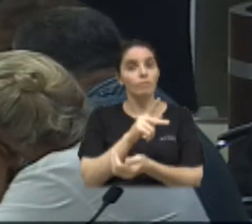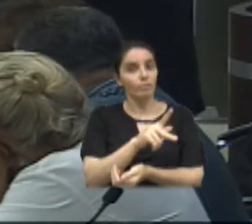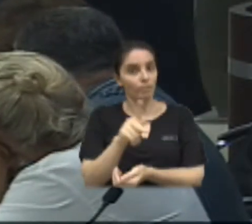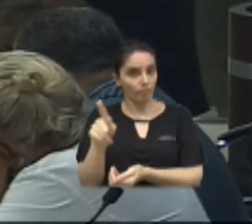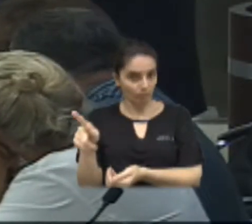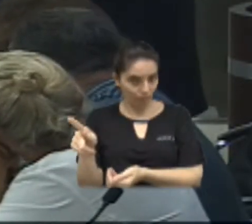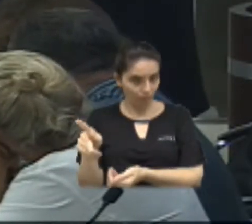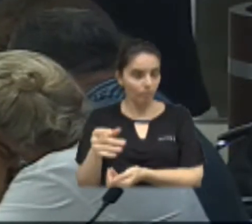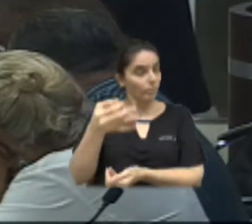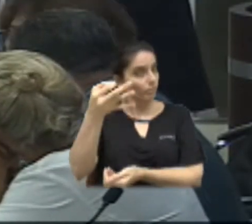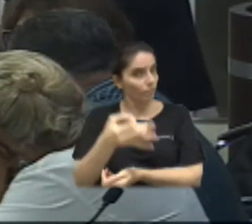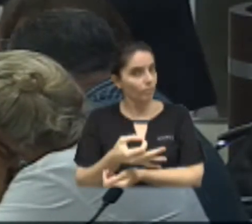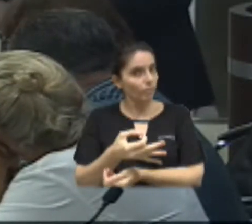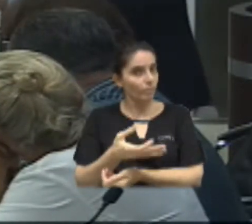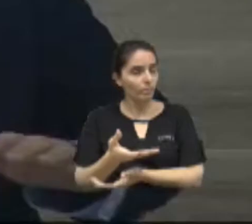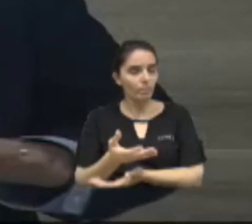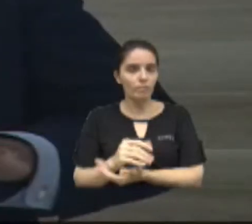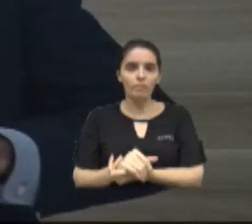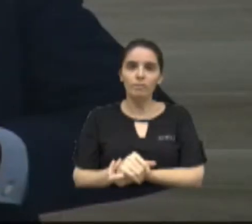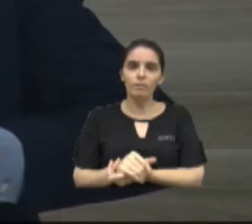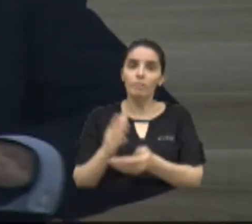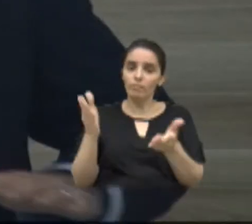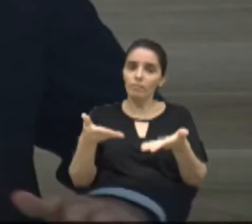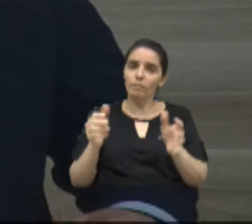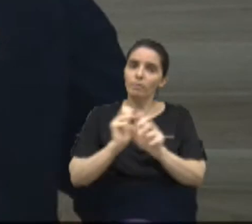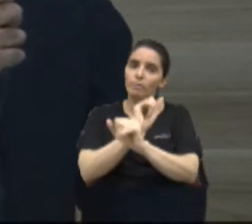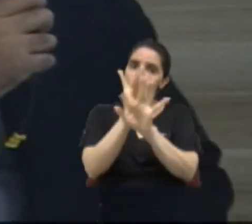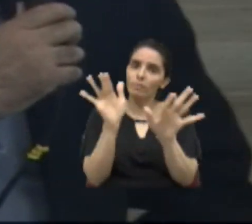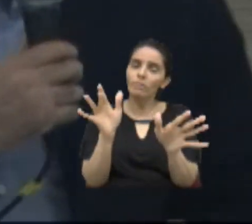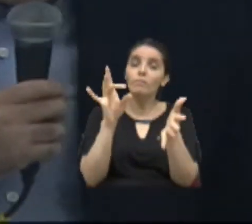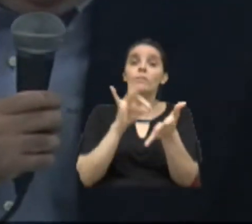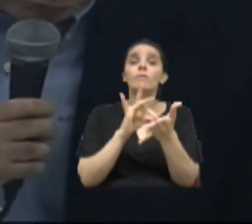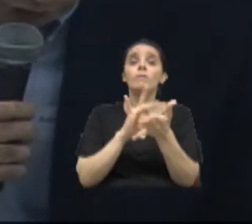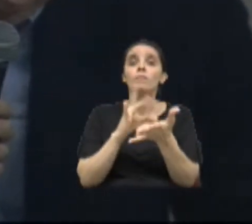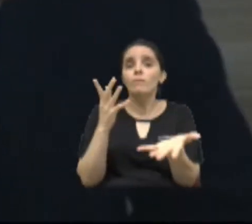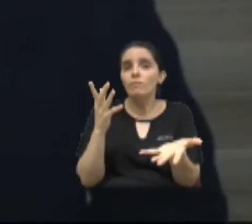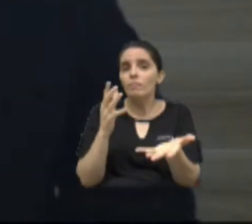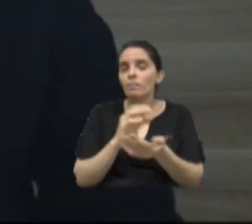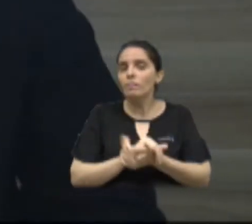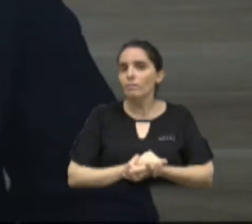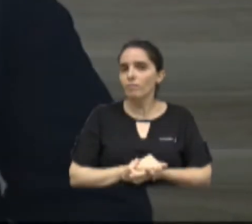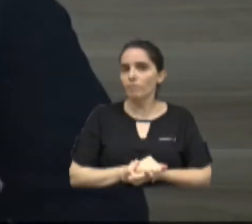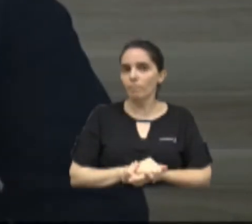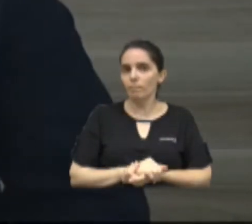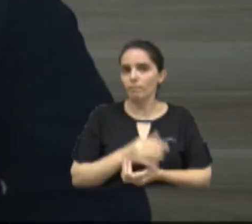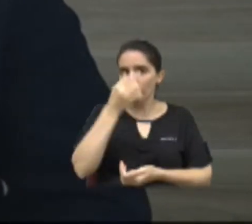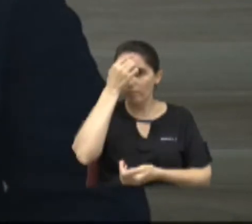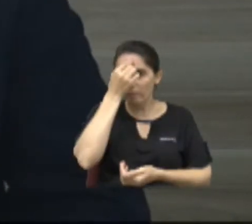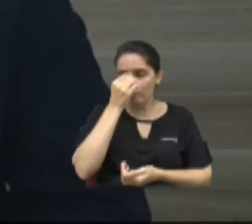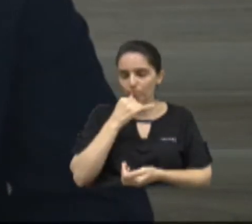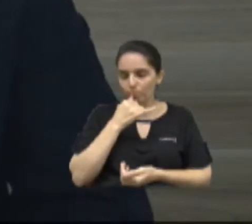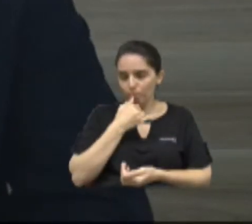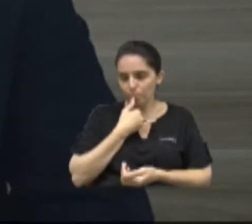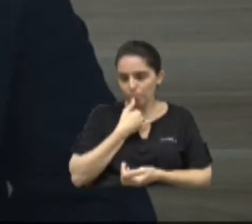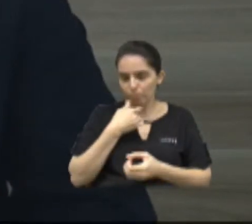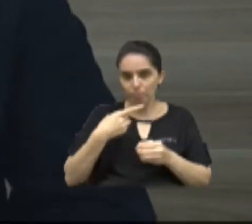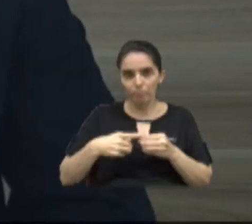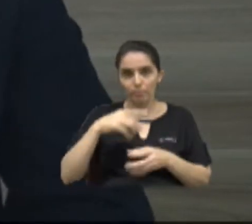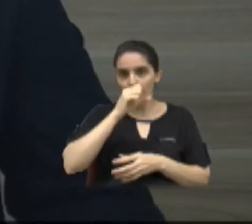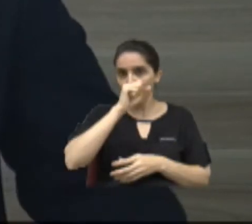e certamente agora simplesmente vamos esclarecer a verdade. Só me entristece uma cidade como a